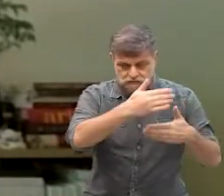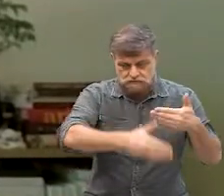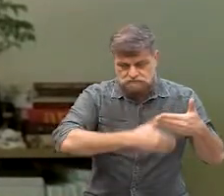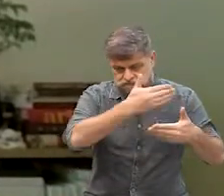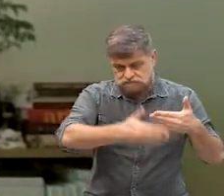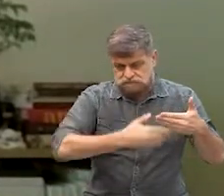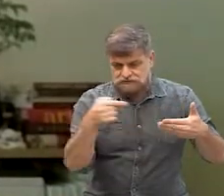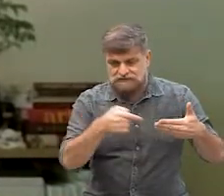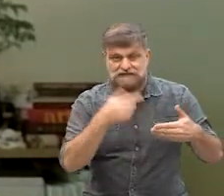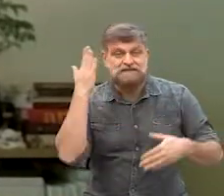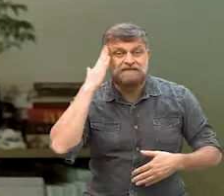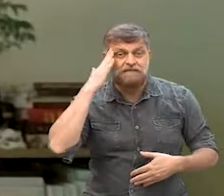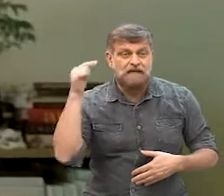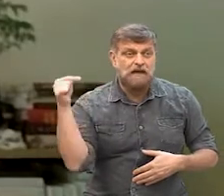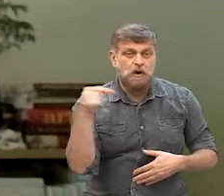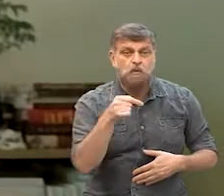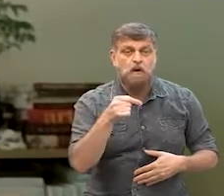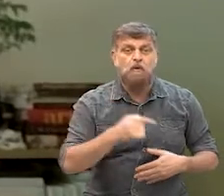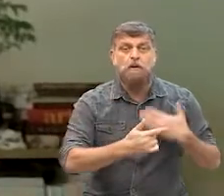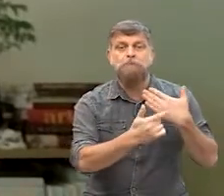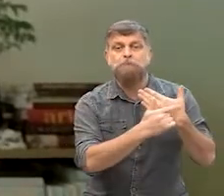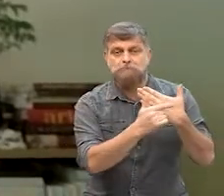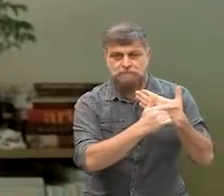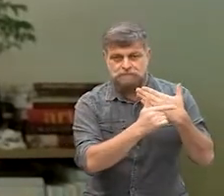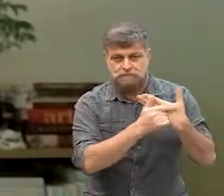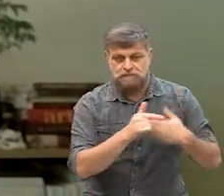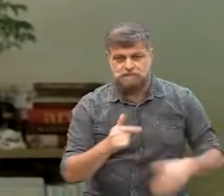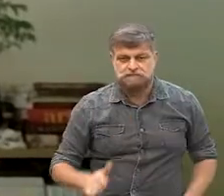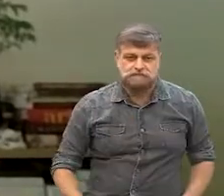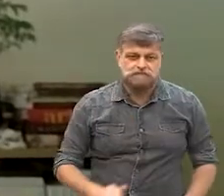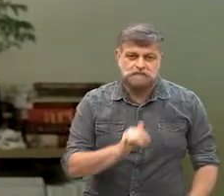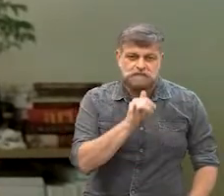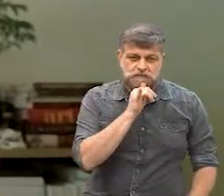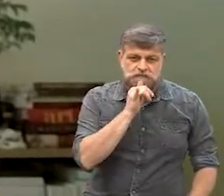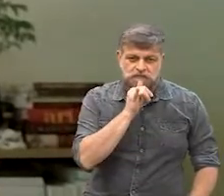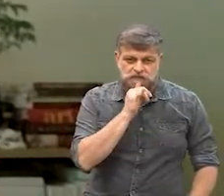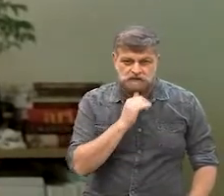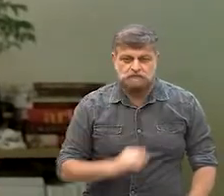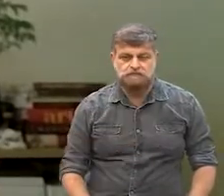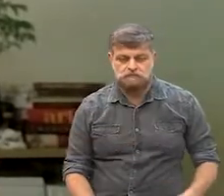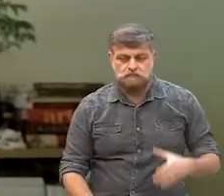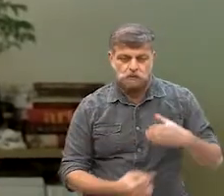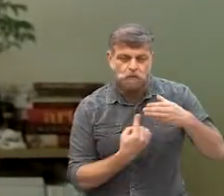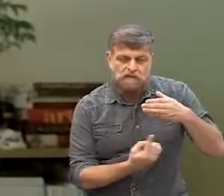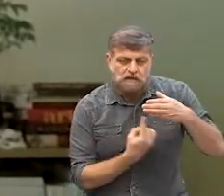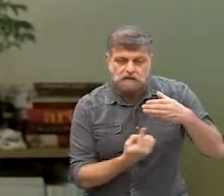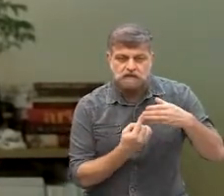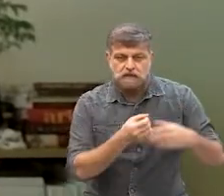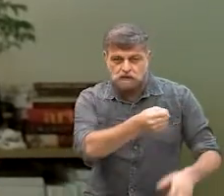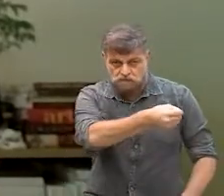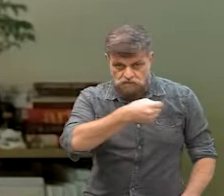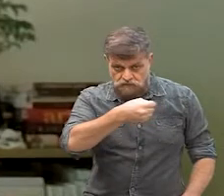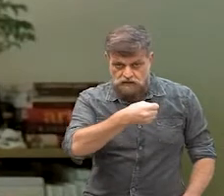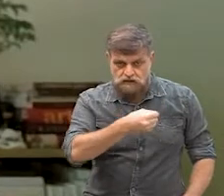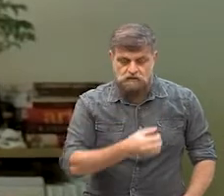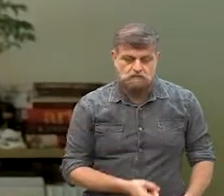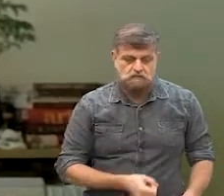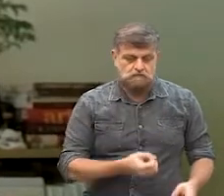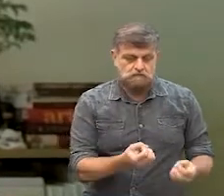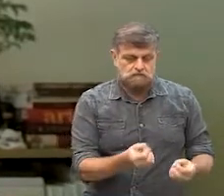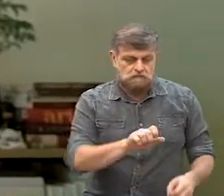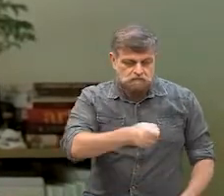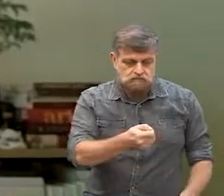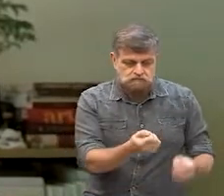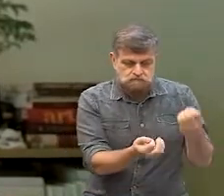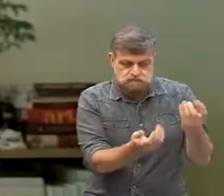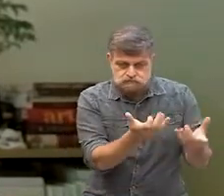ela está desempenhando, né? Porque, por exemplo, no caso de um eletroeletrônico, de uma geladeira ou de um fogão,